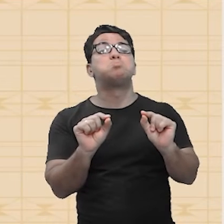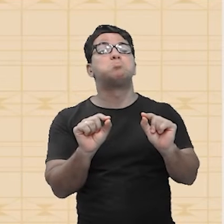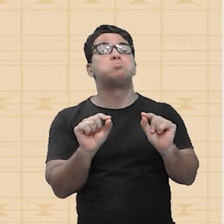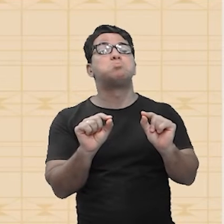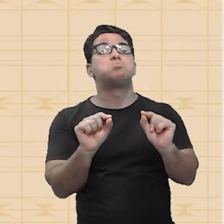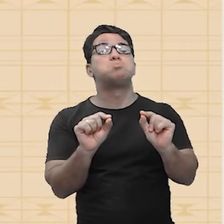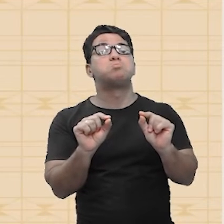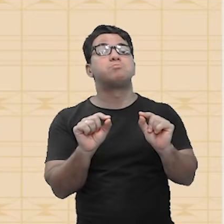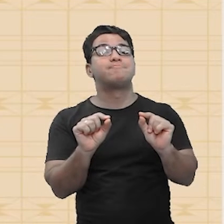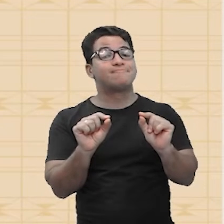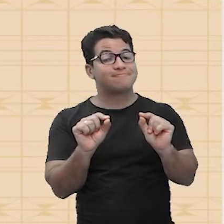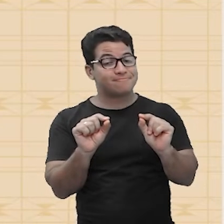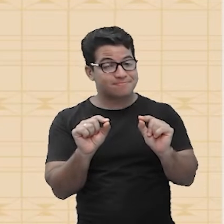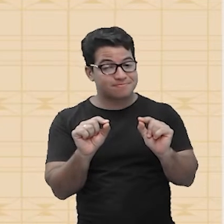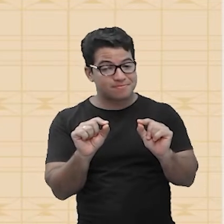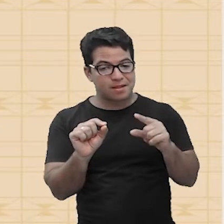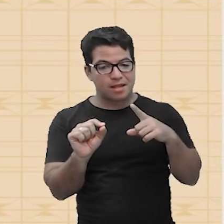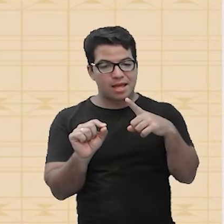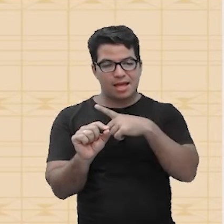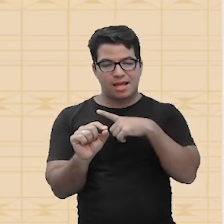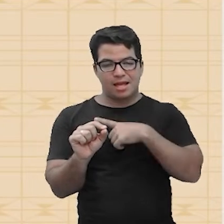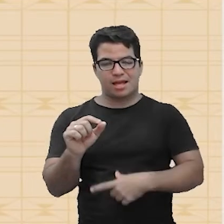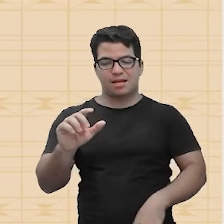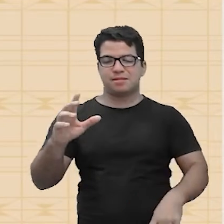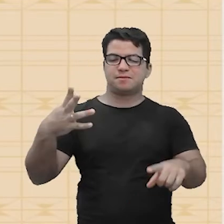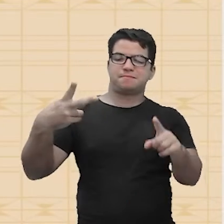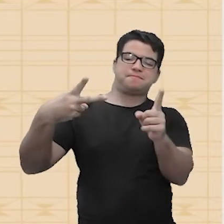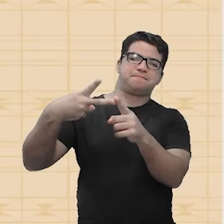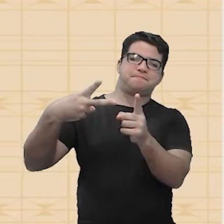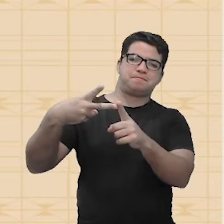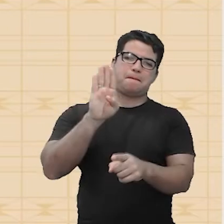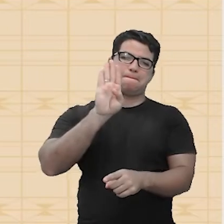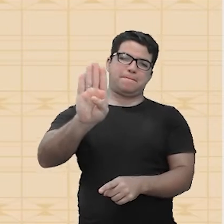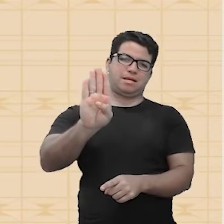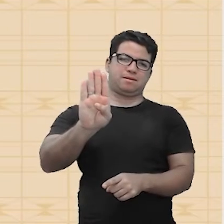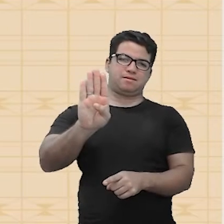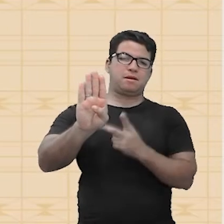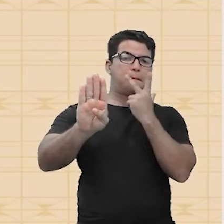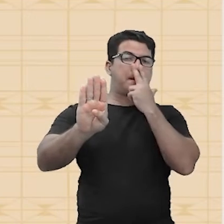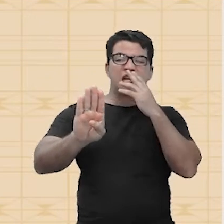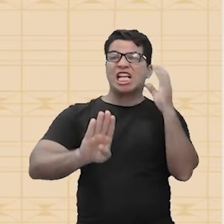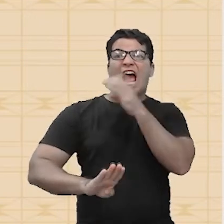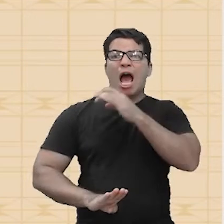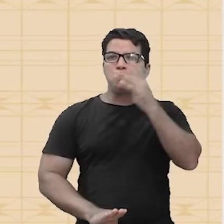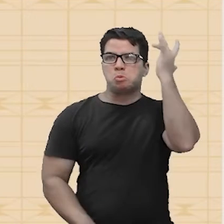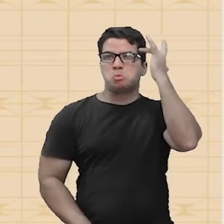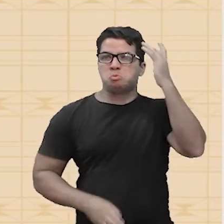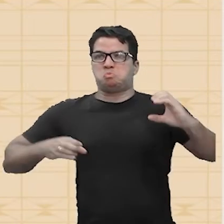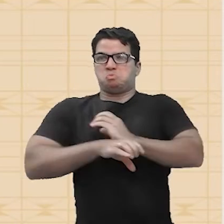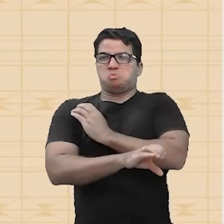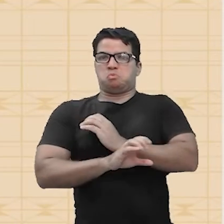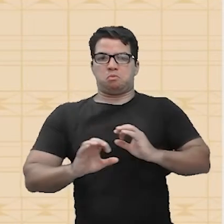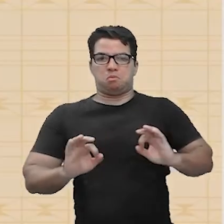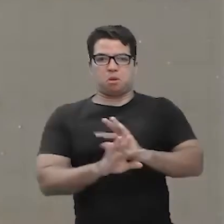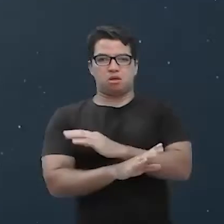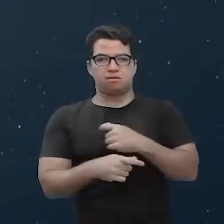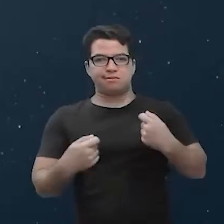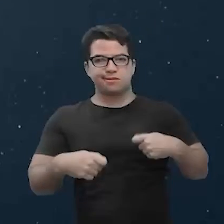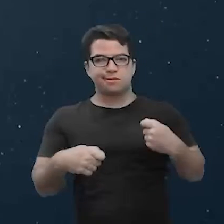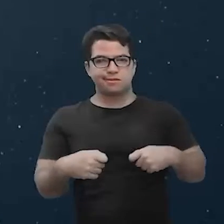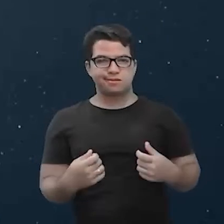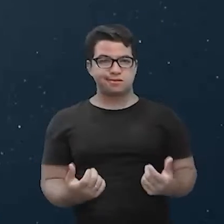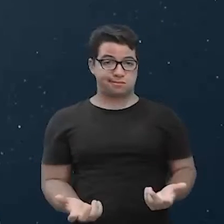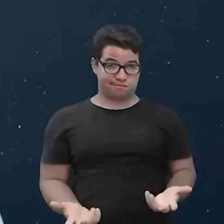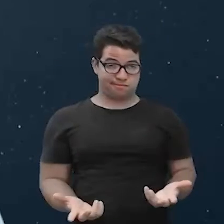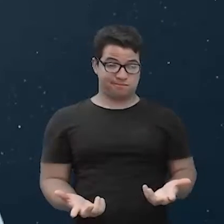que o adolescente amadureça precocemente, né? As cobranças começam a vir muitas vezes muito